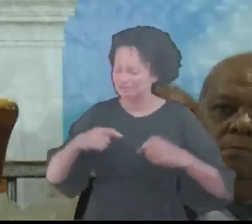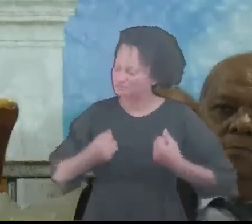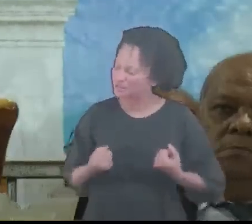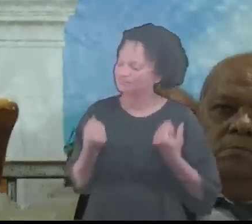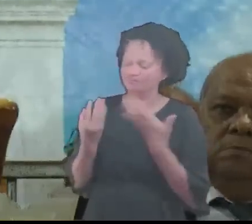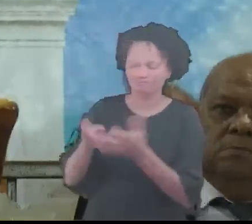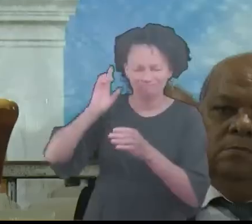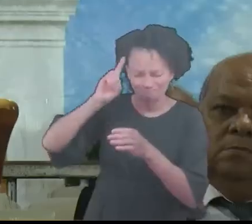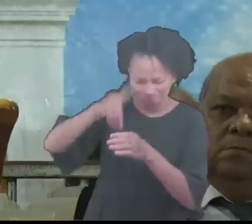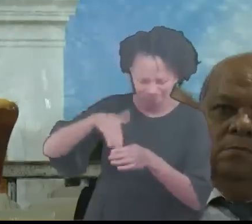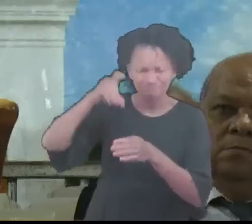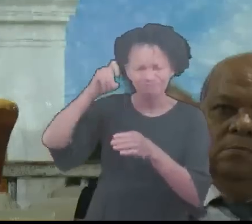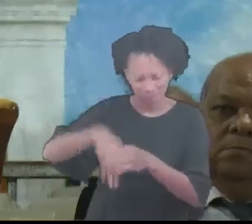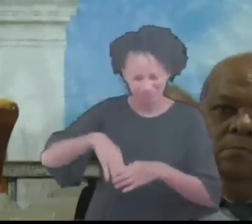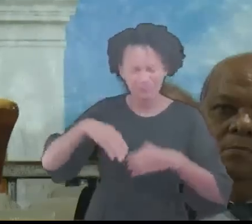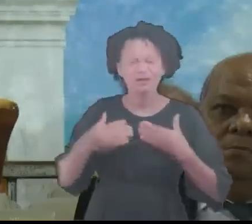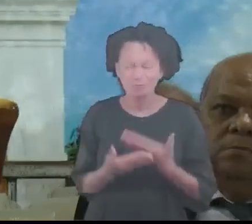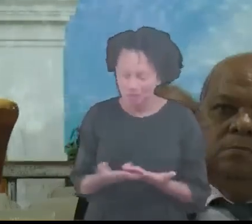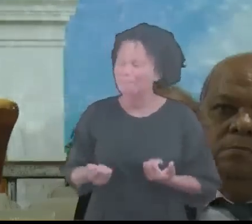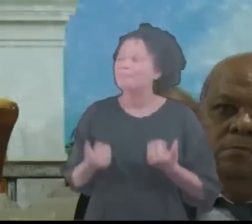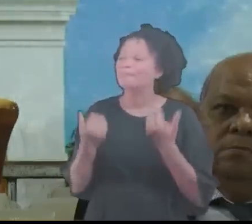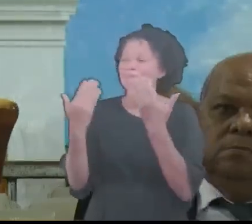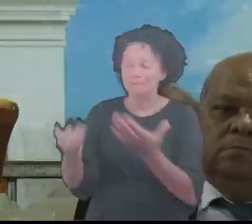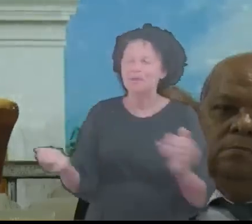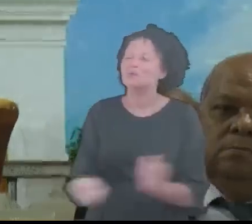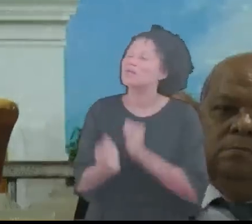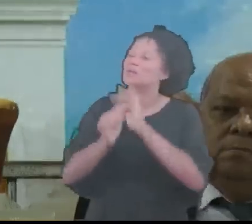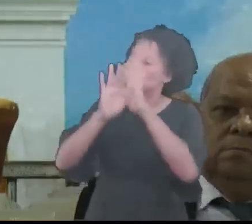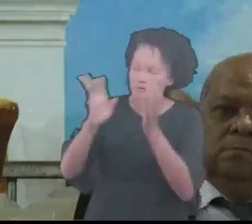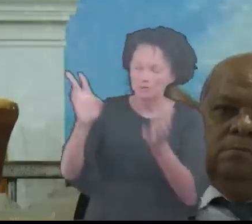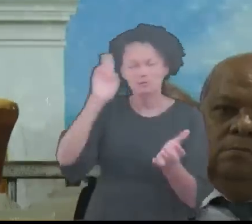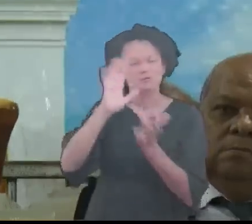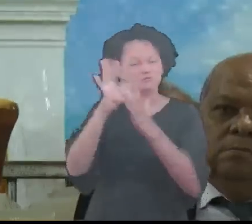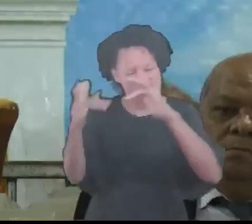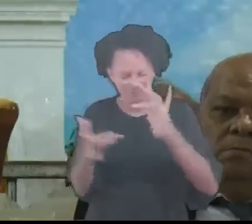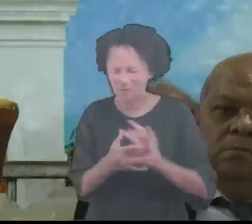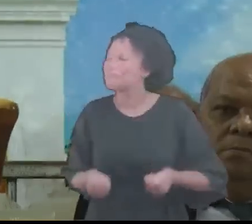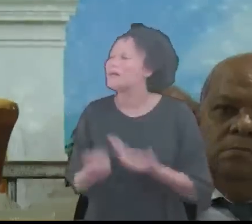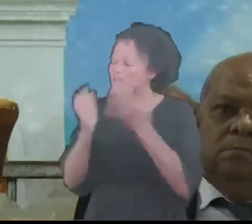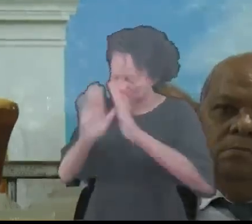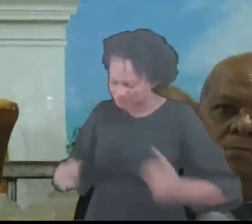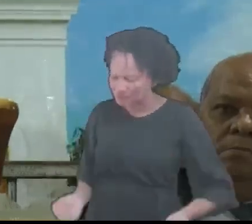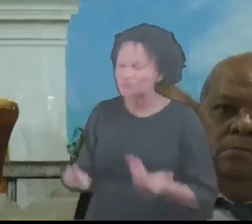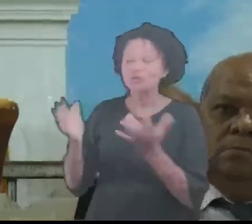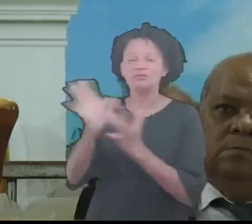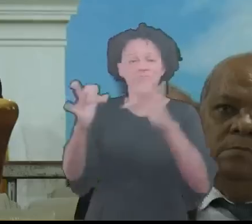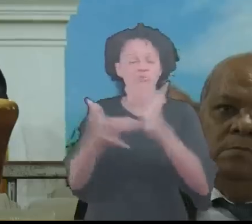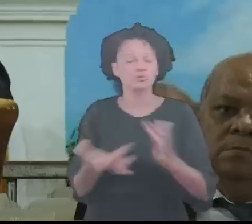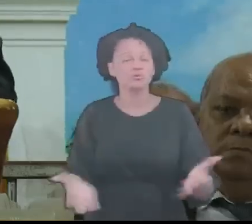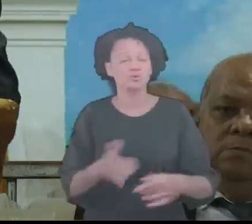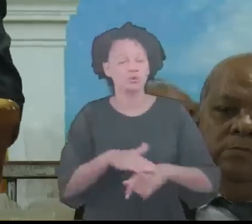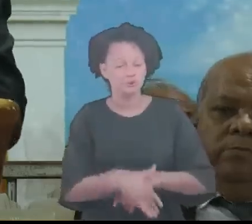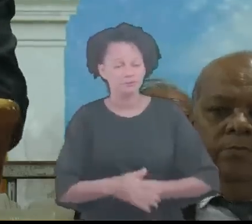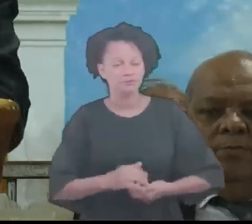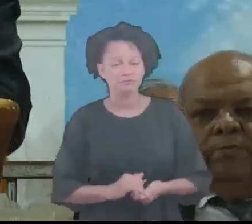dízimo, para dar minha oferta, para dar o meu glória a Jesus, para dar a minha adoração a Jesus nessa